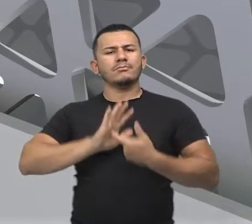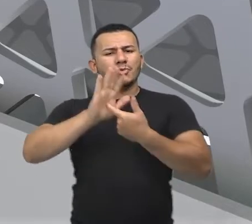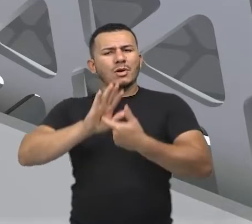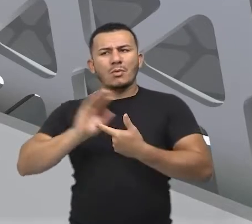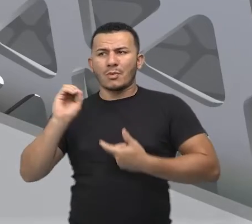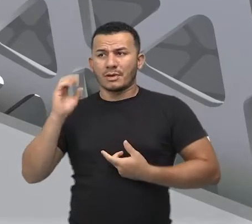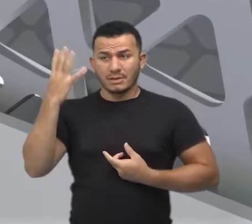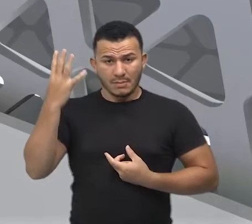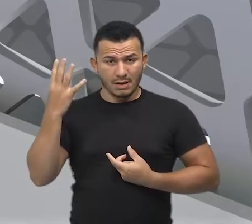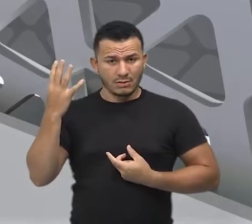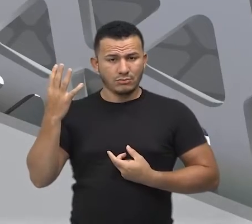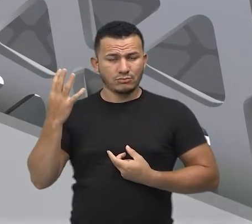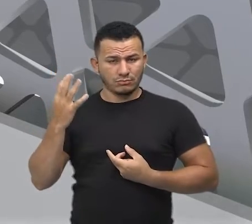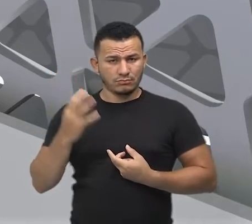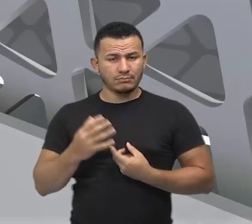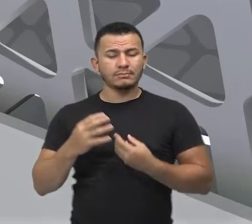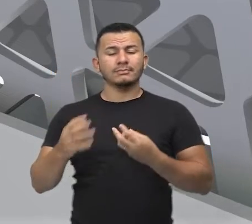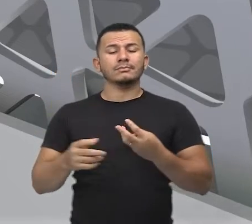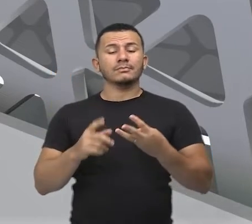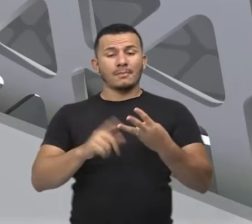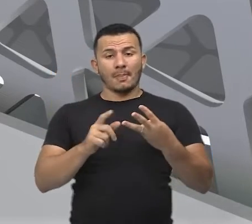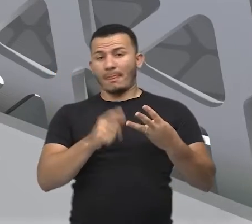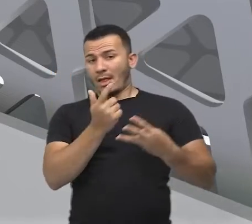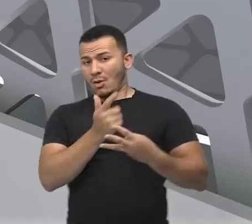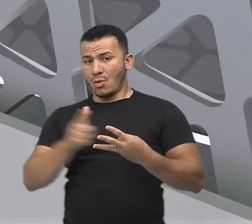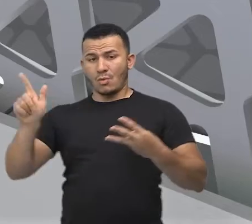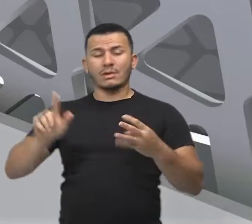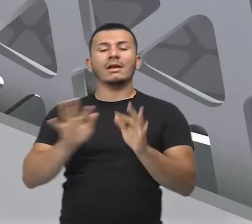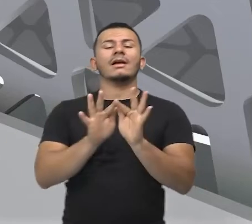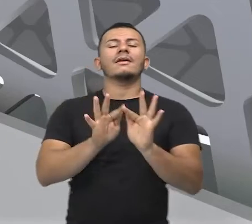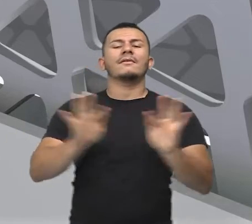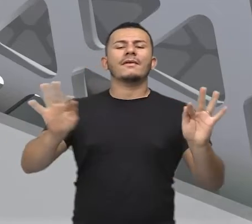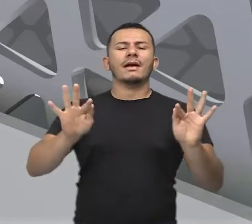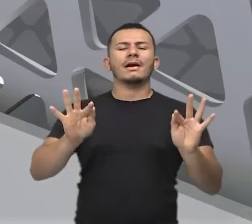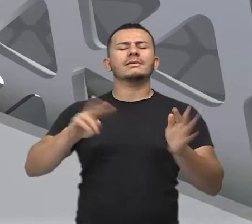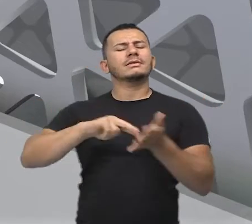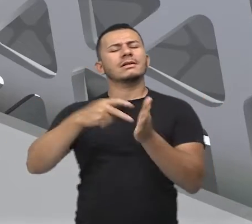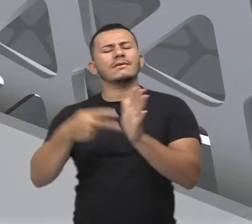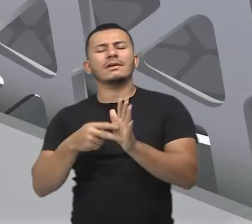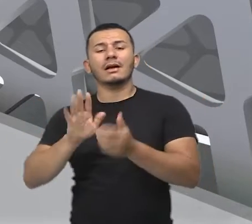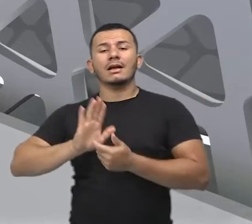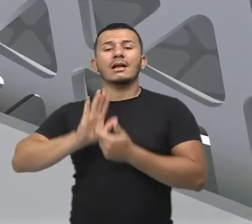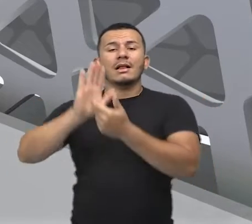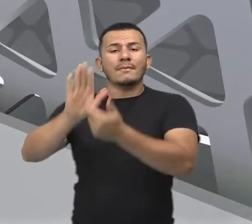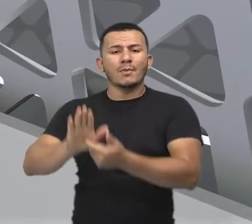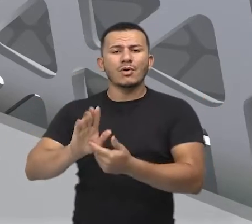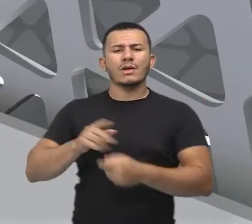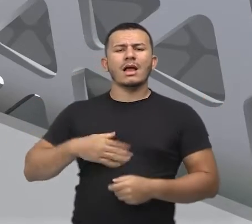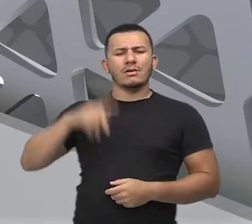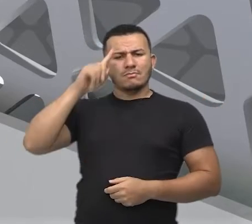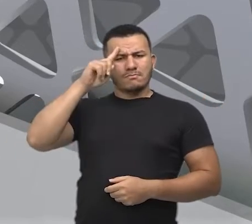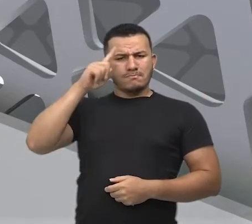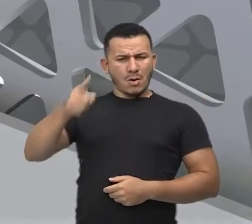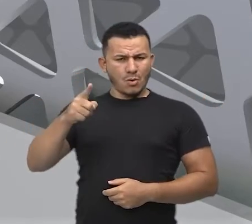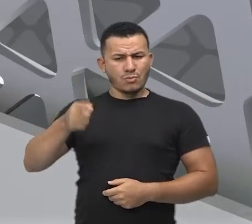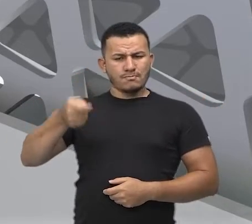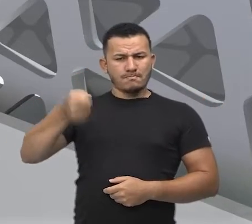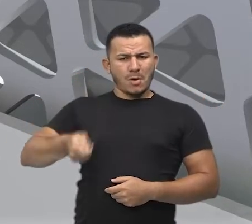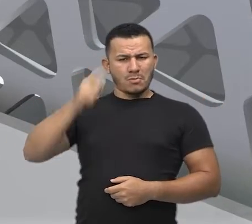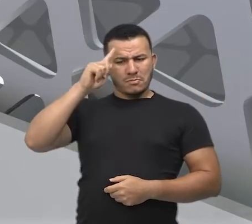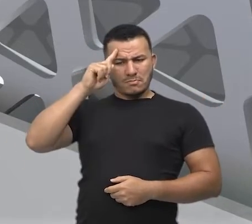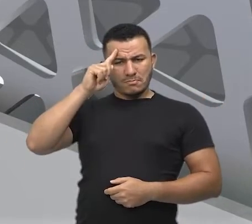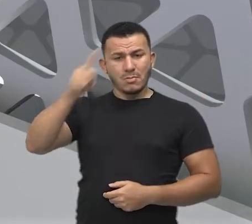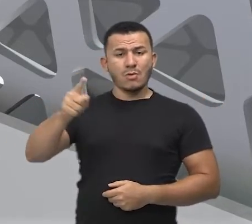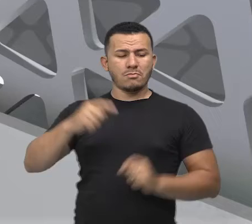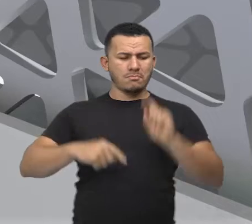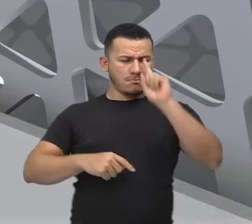um fato, certo? Agora nós vamos observar as frases que trazem a ideia de ordem, certo? De